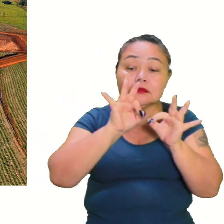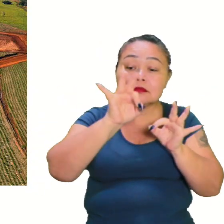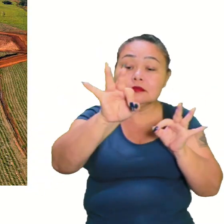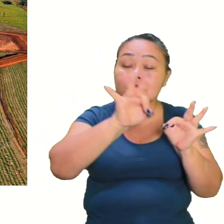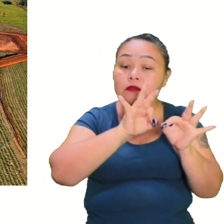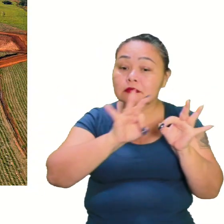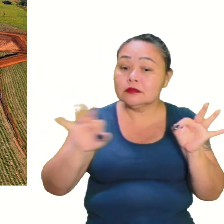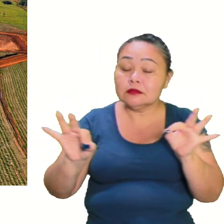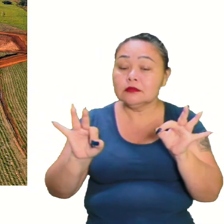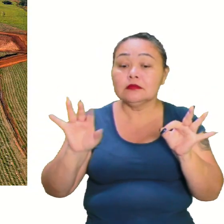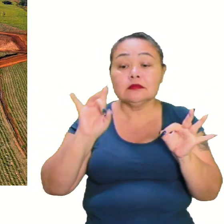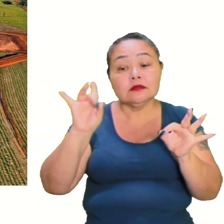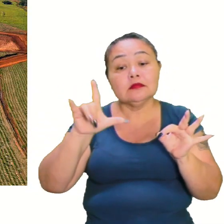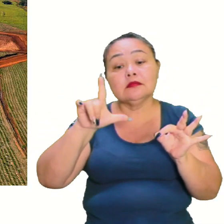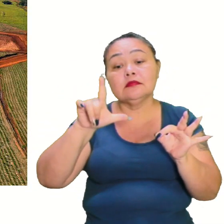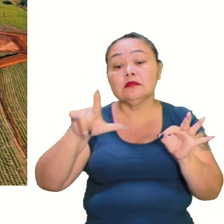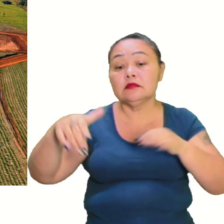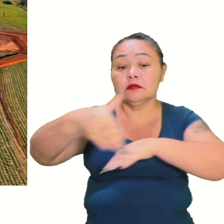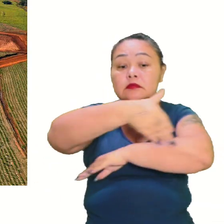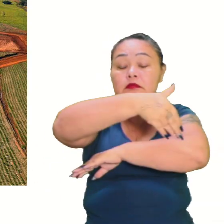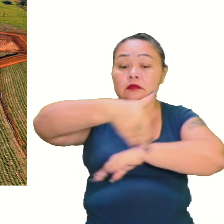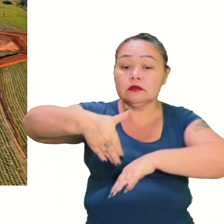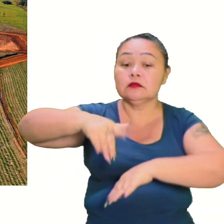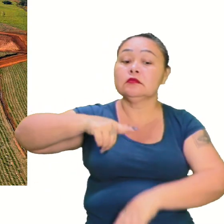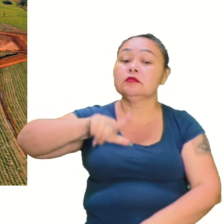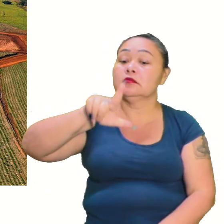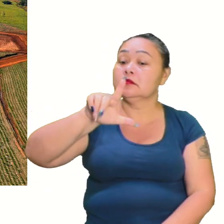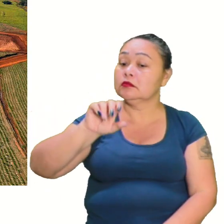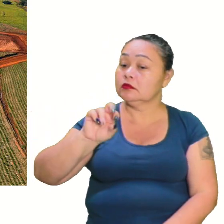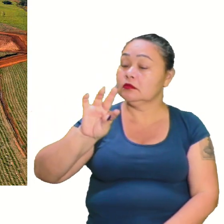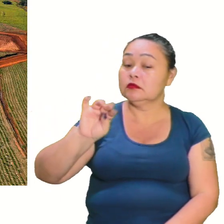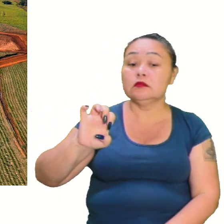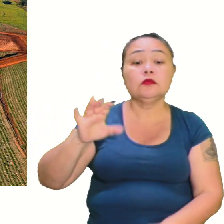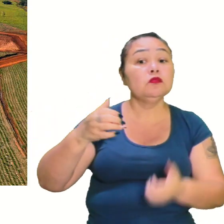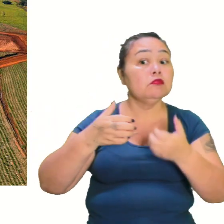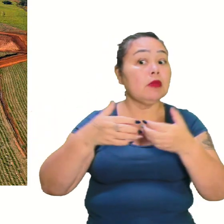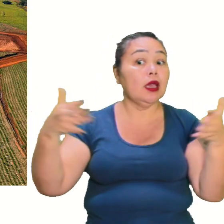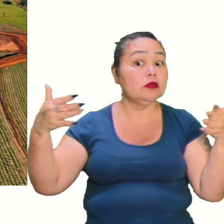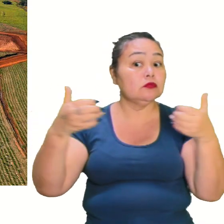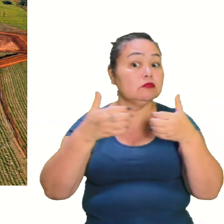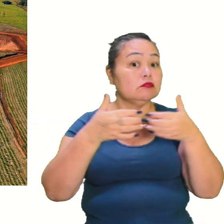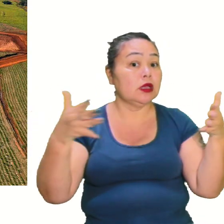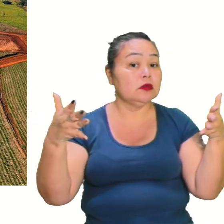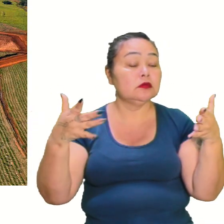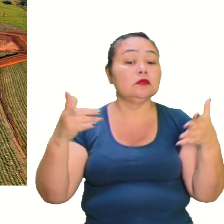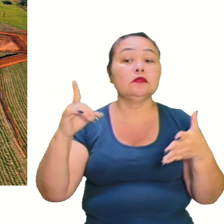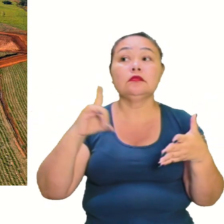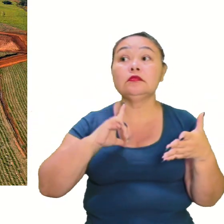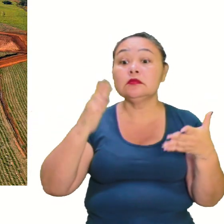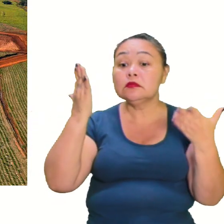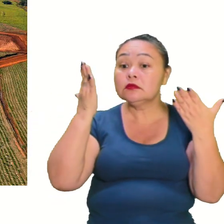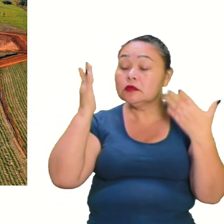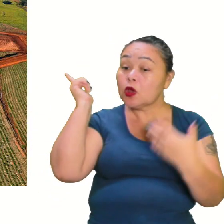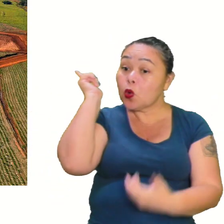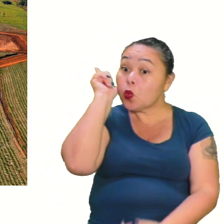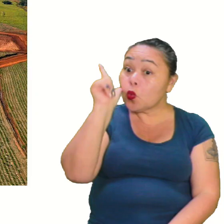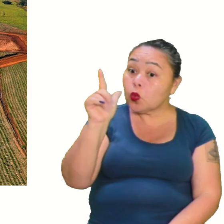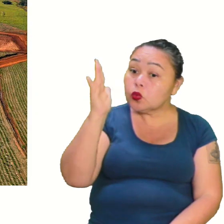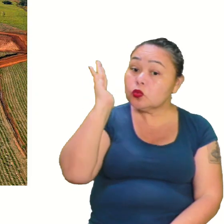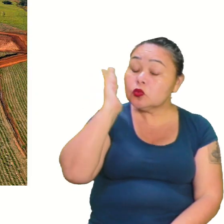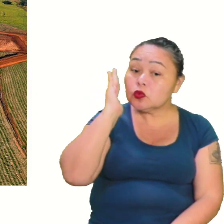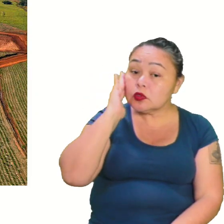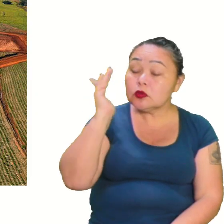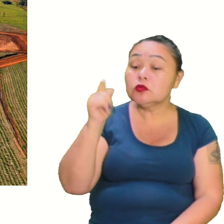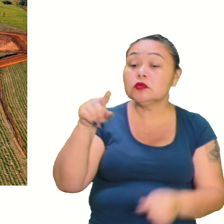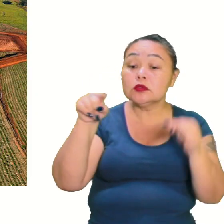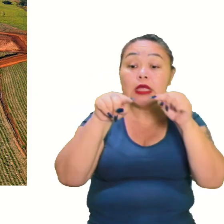delimitação das de cada ruas, terreno, né? as ruas e cada terreno lá. Tudo aberto. Nós só conseguimos identificar